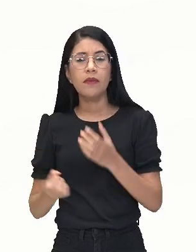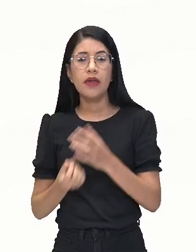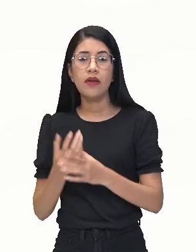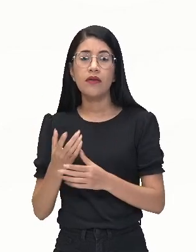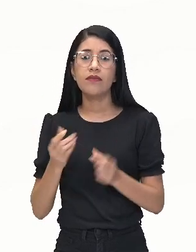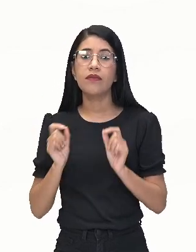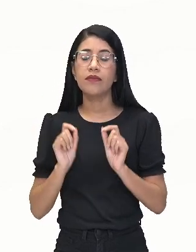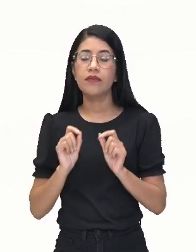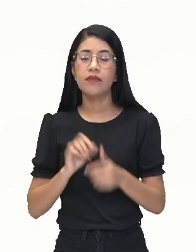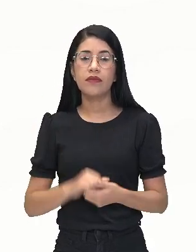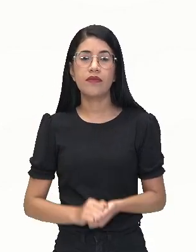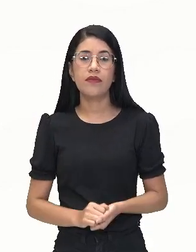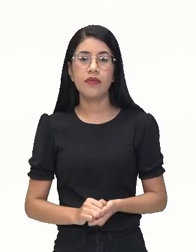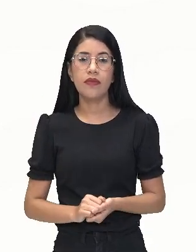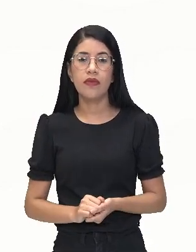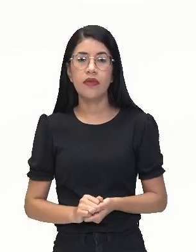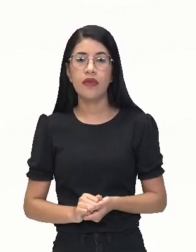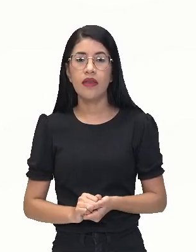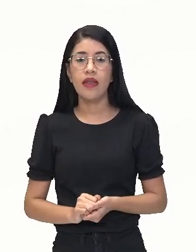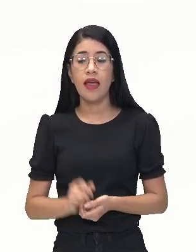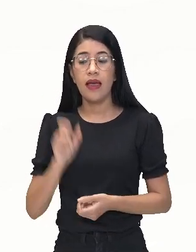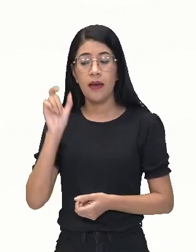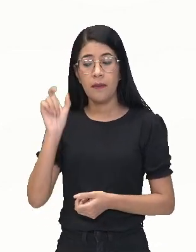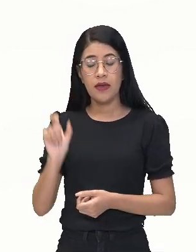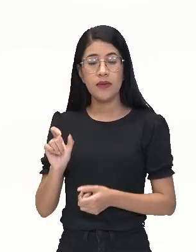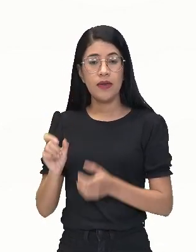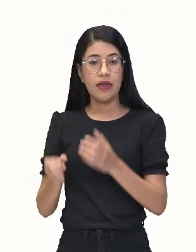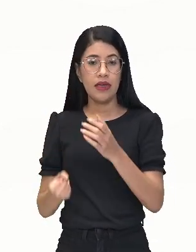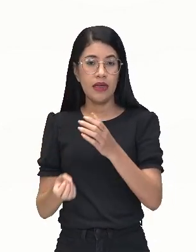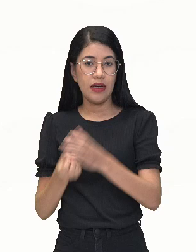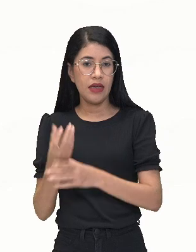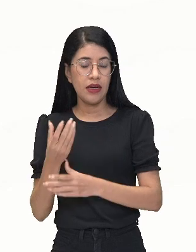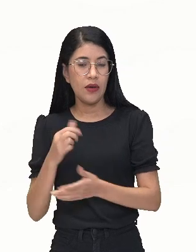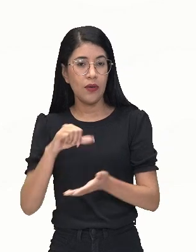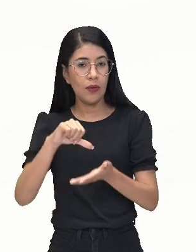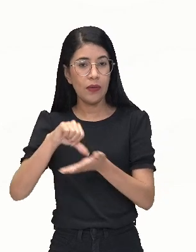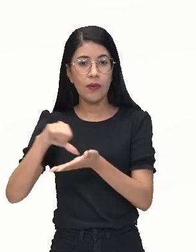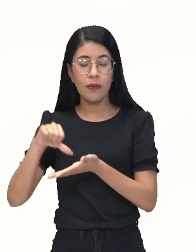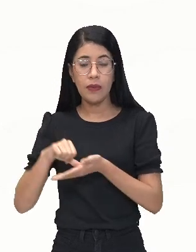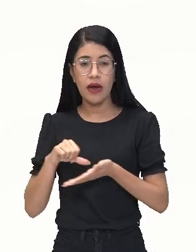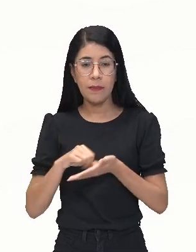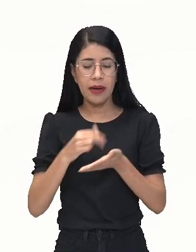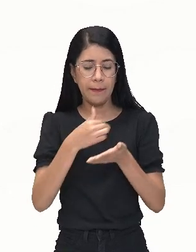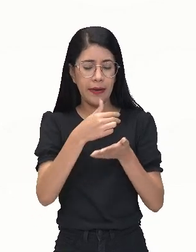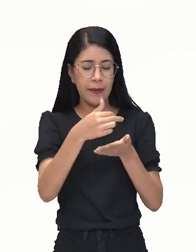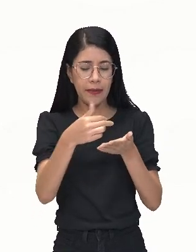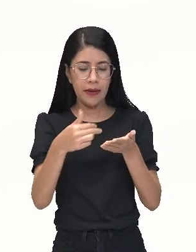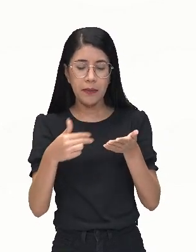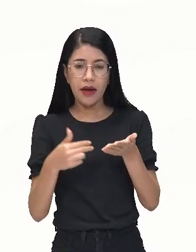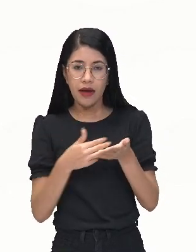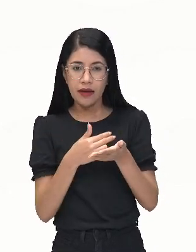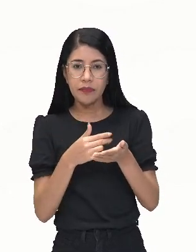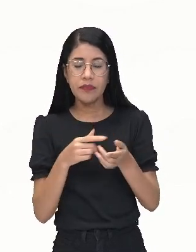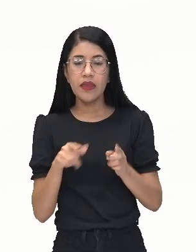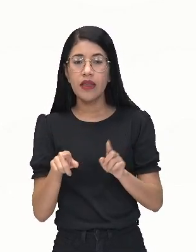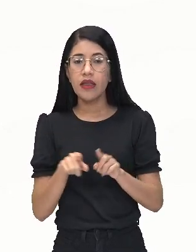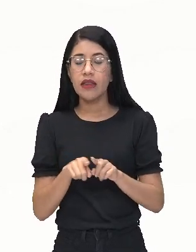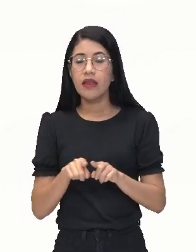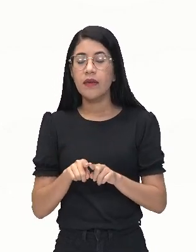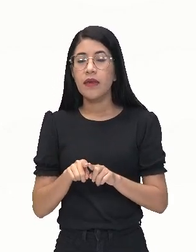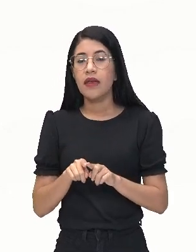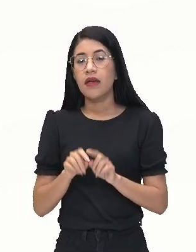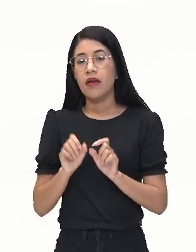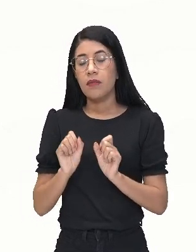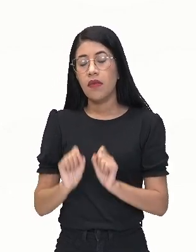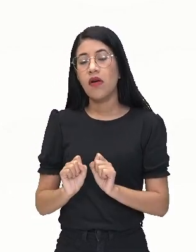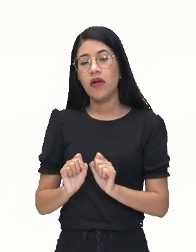diz respeito a quem elaborou o mapa, seja essa fonte